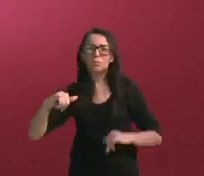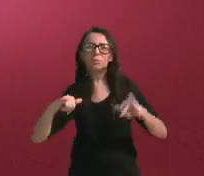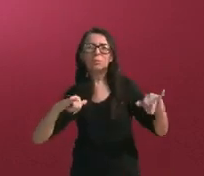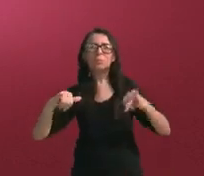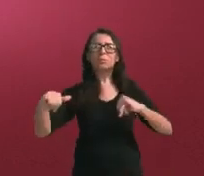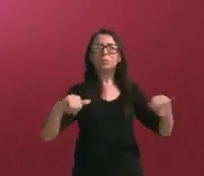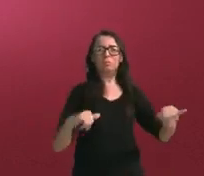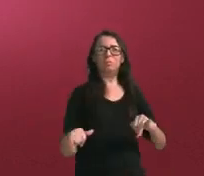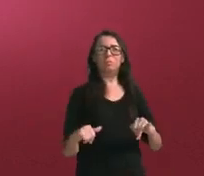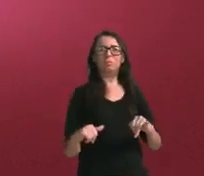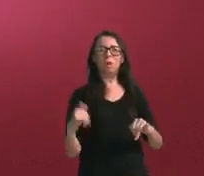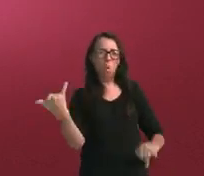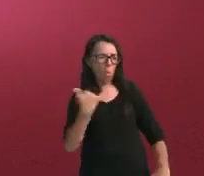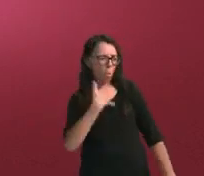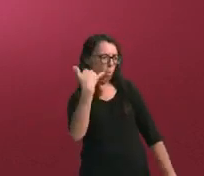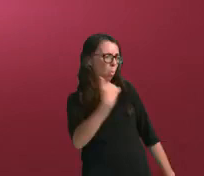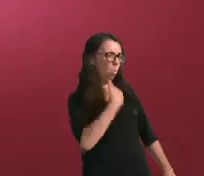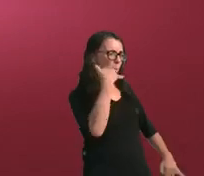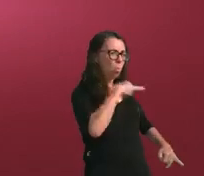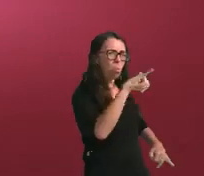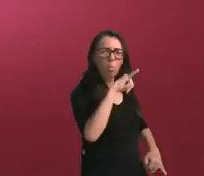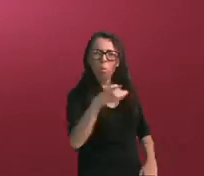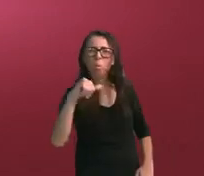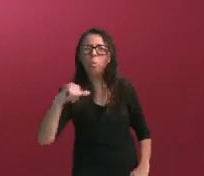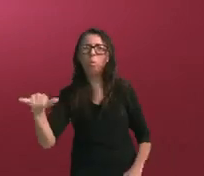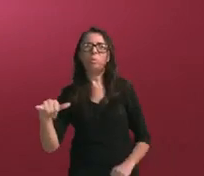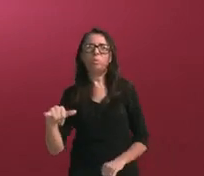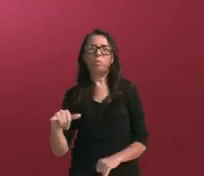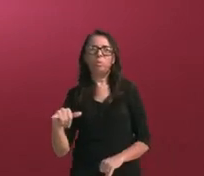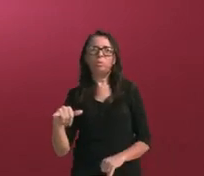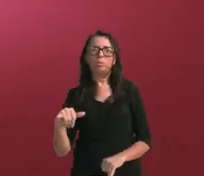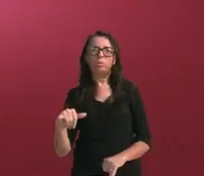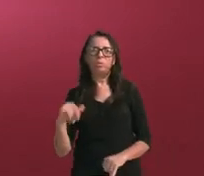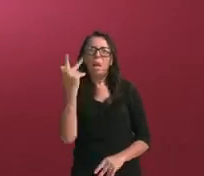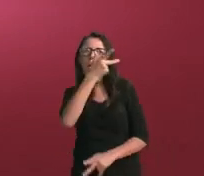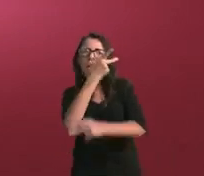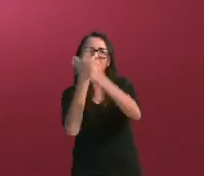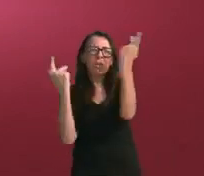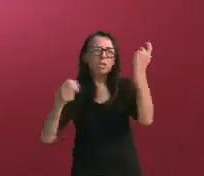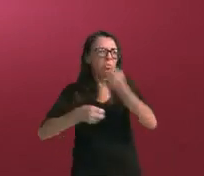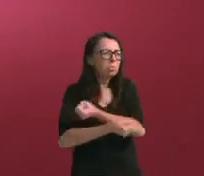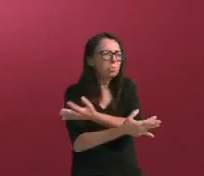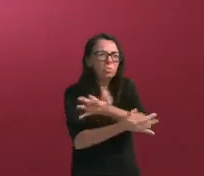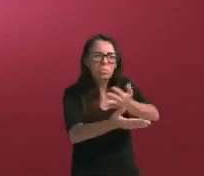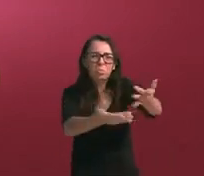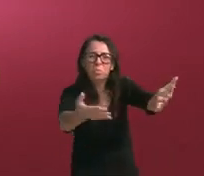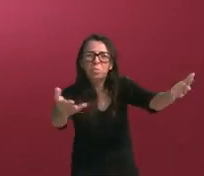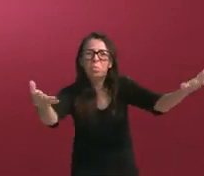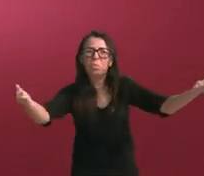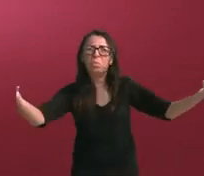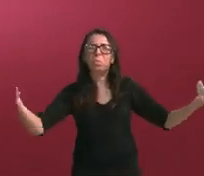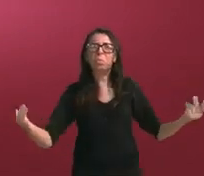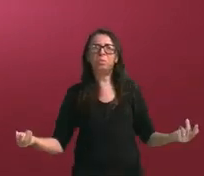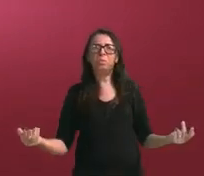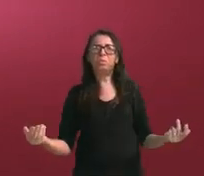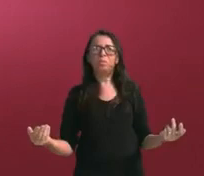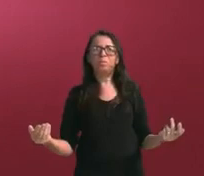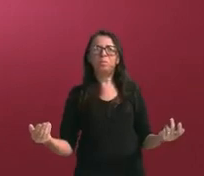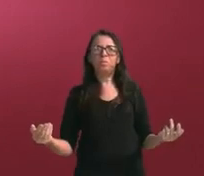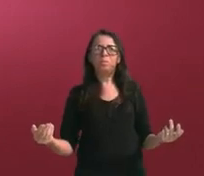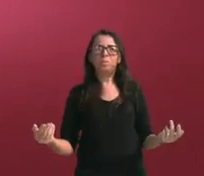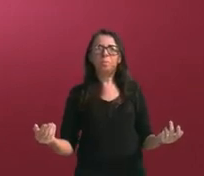falado, pregado, né, a toda criatura, como foi uma ordem de Jesus para todos nós.